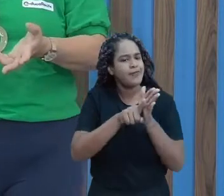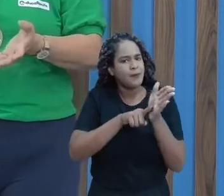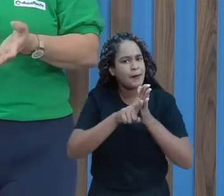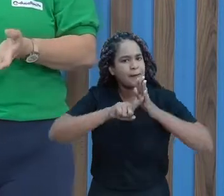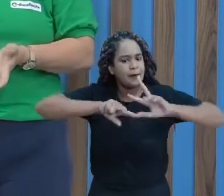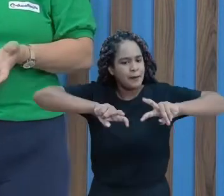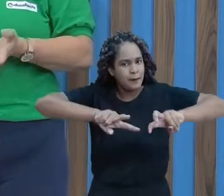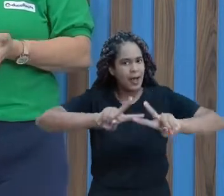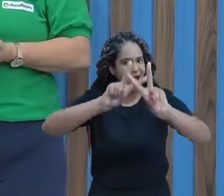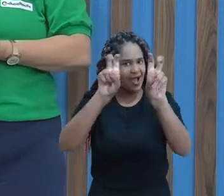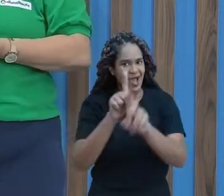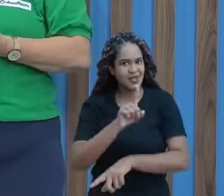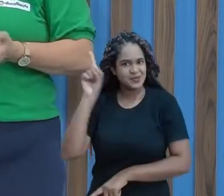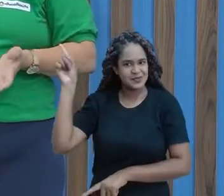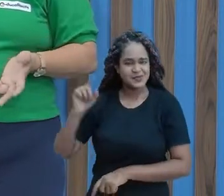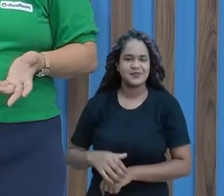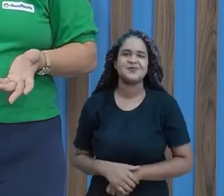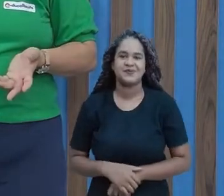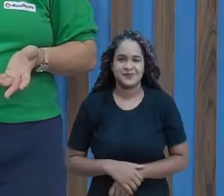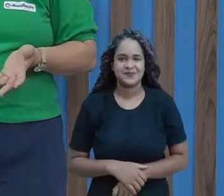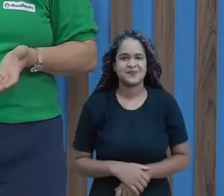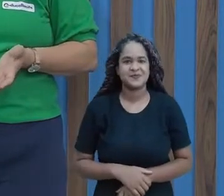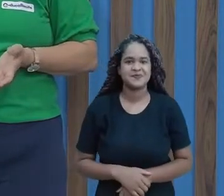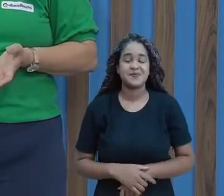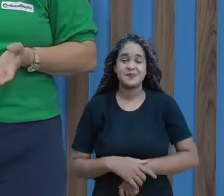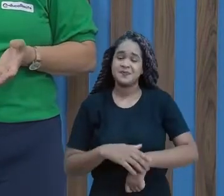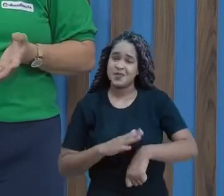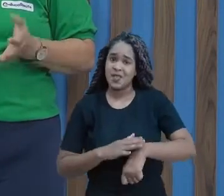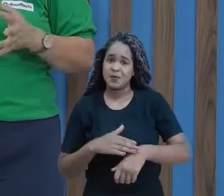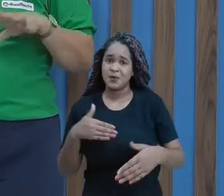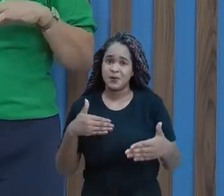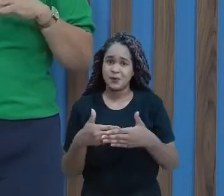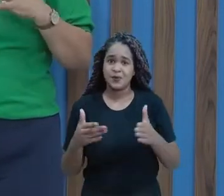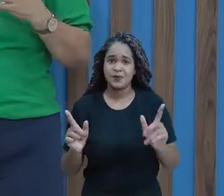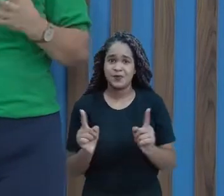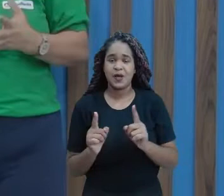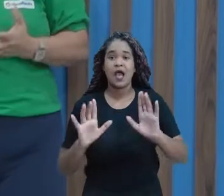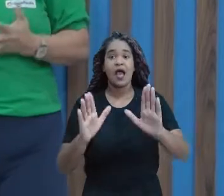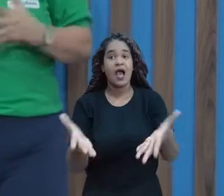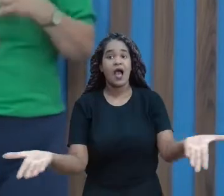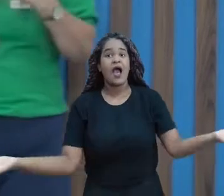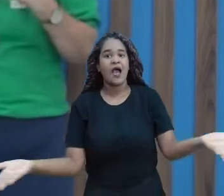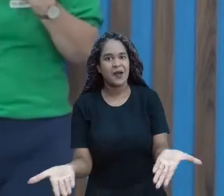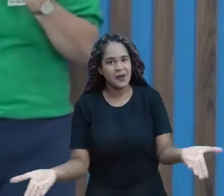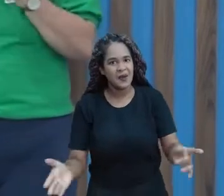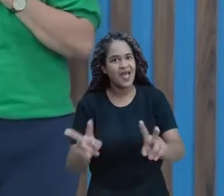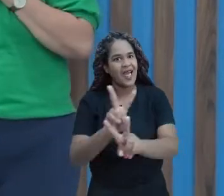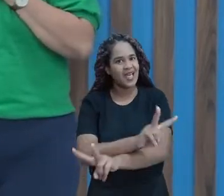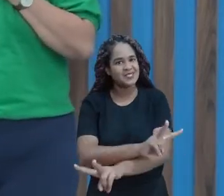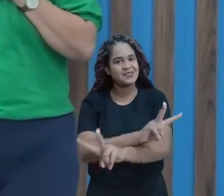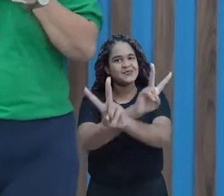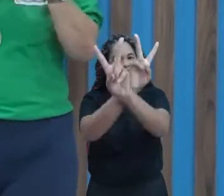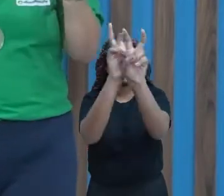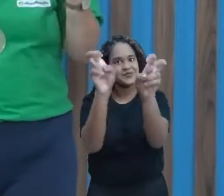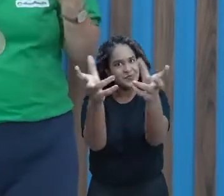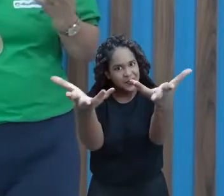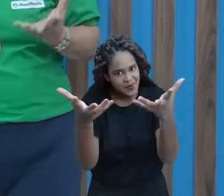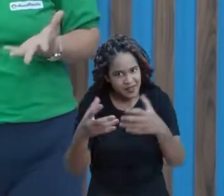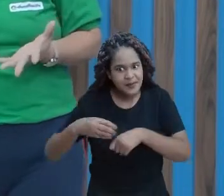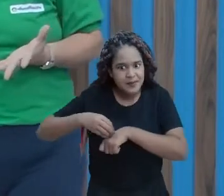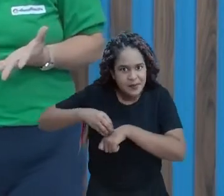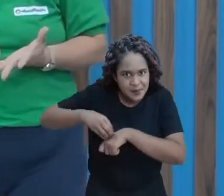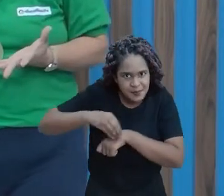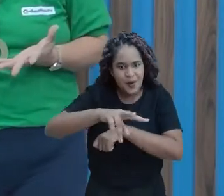sobre esse assunto. Né? A aula hoje, o tempo é curtinho. Agora a gente vai falar do assunto que eu quero falar